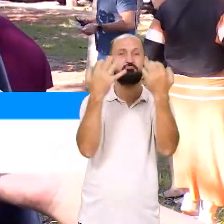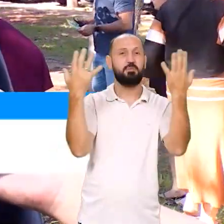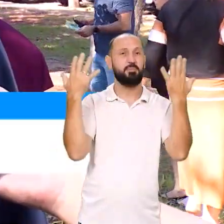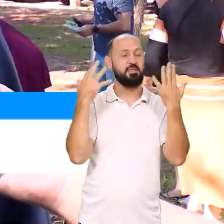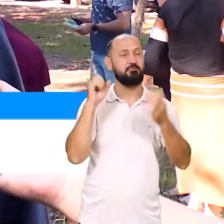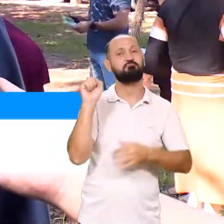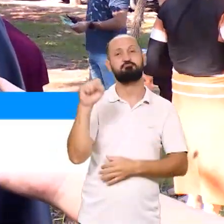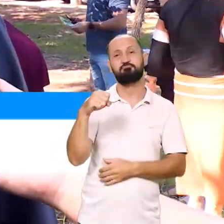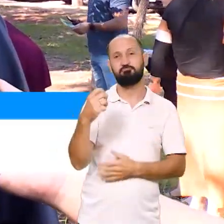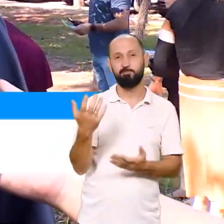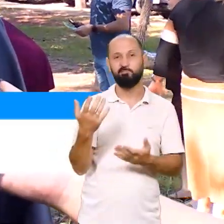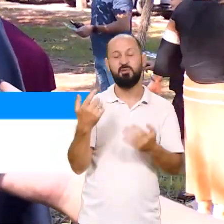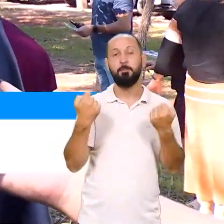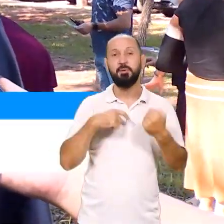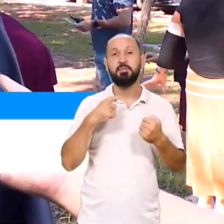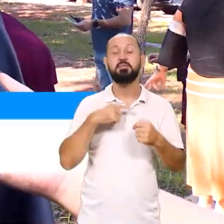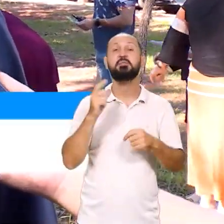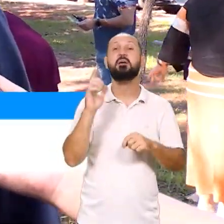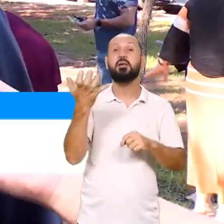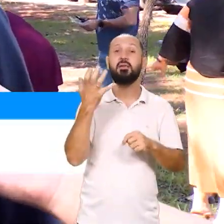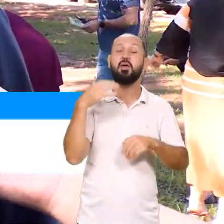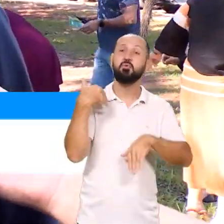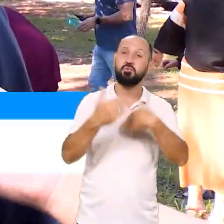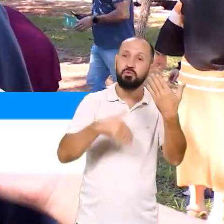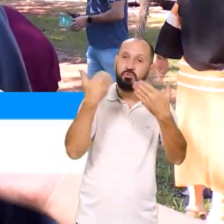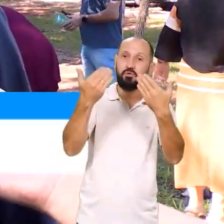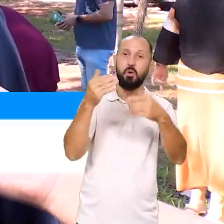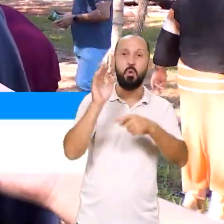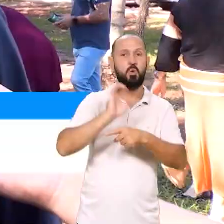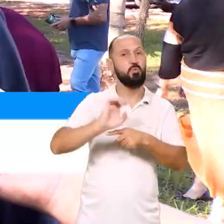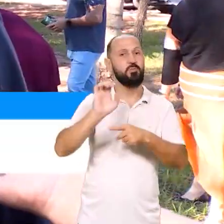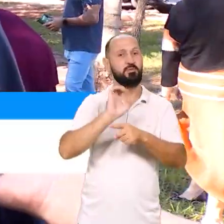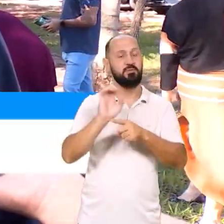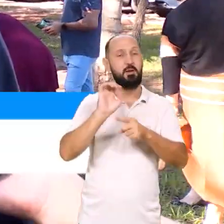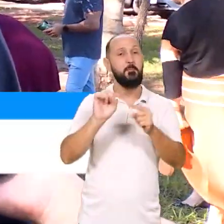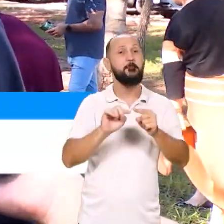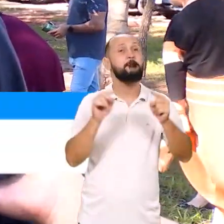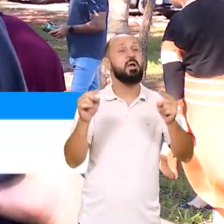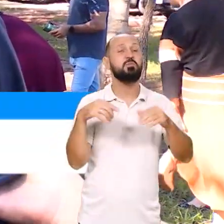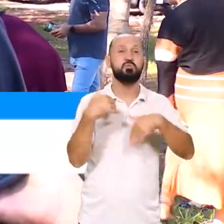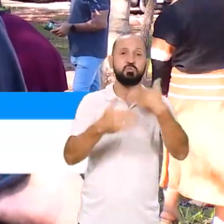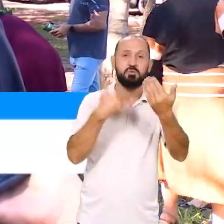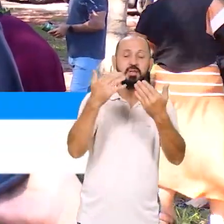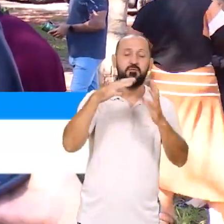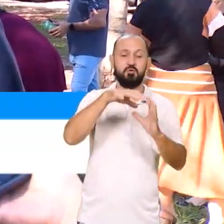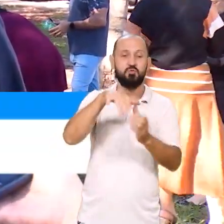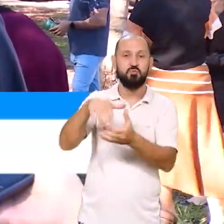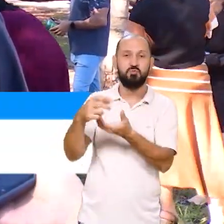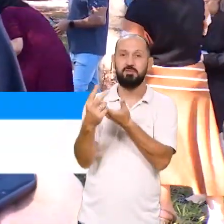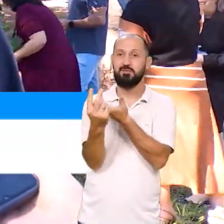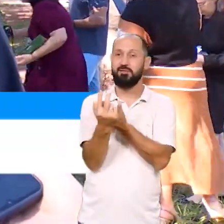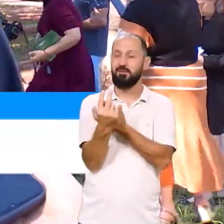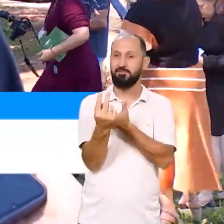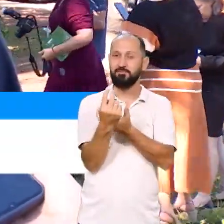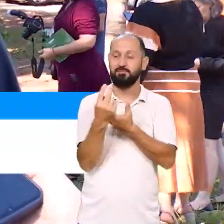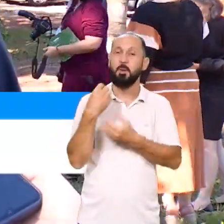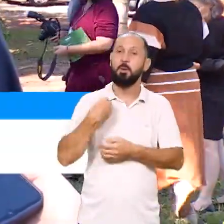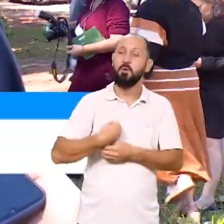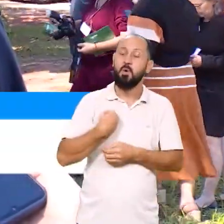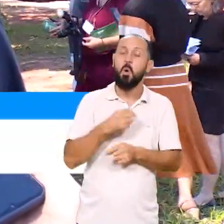ambiental, ou seja, a gente tem que buscar o desenvolvimento do Estado, mas um desenvolvimento sustentável, com